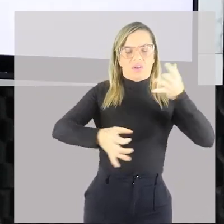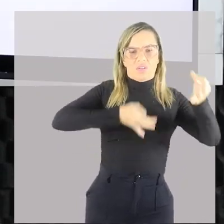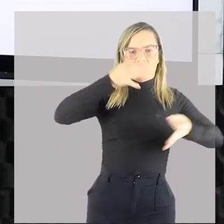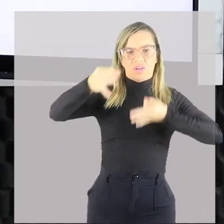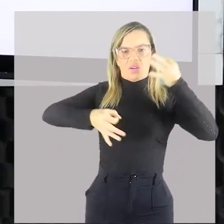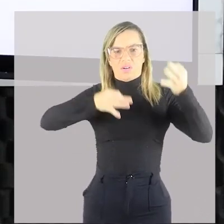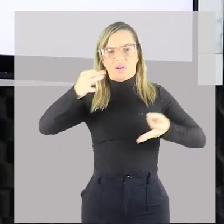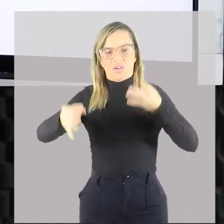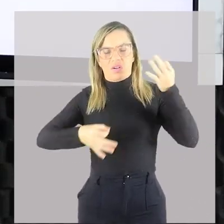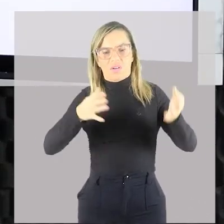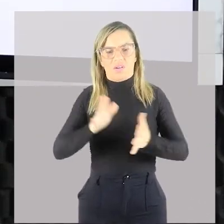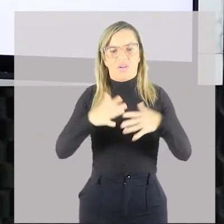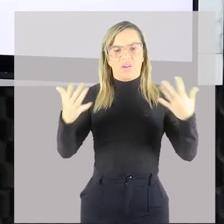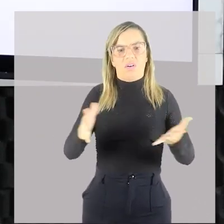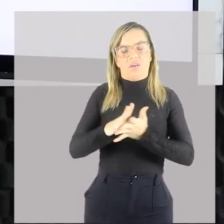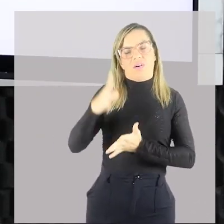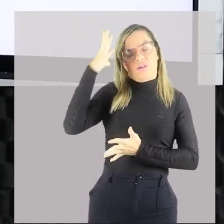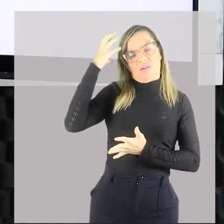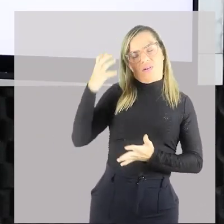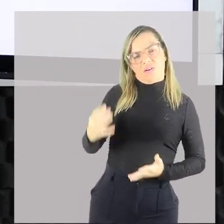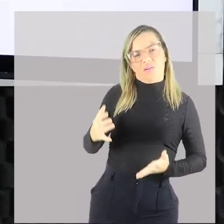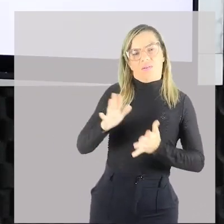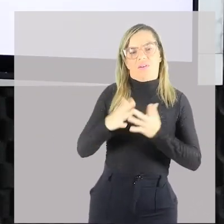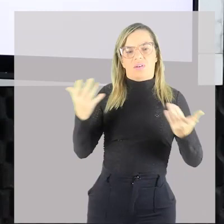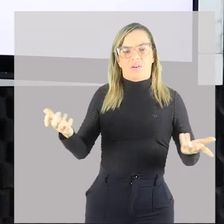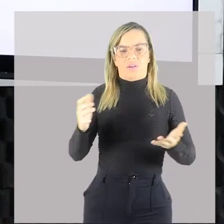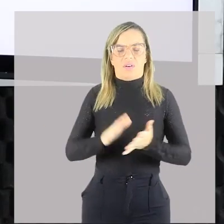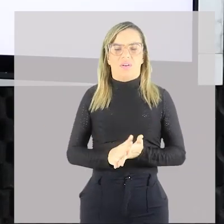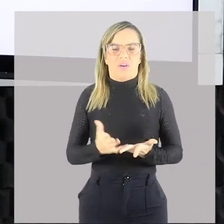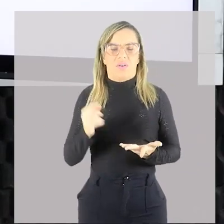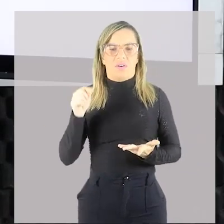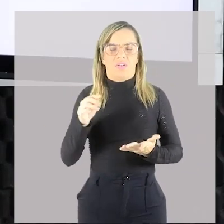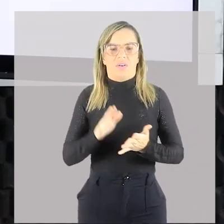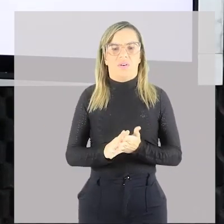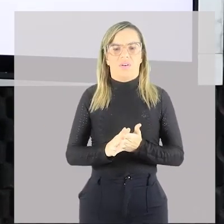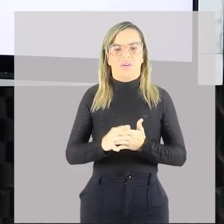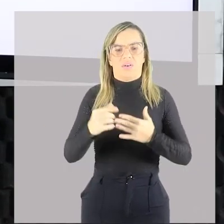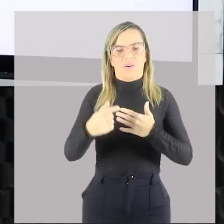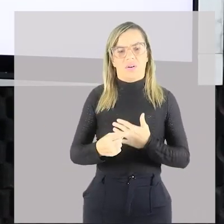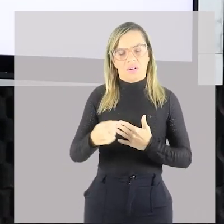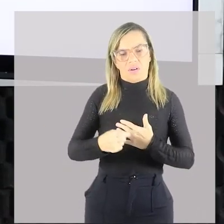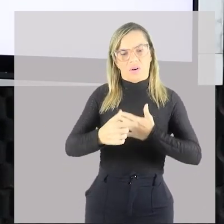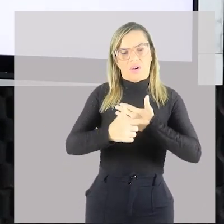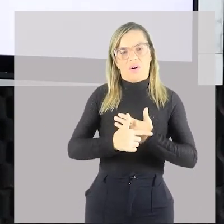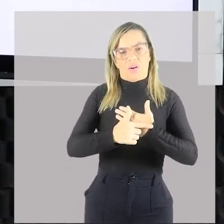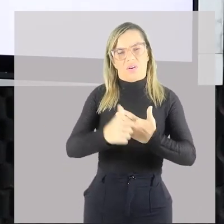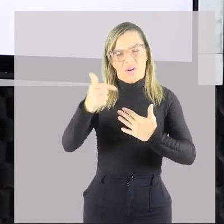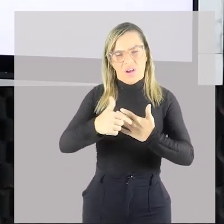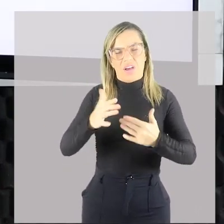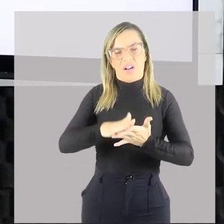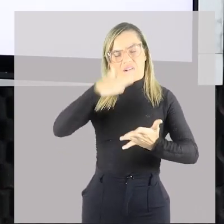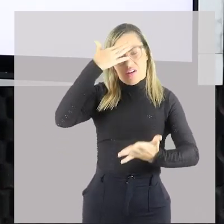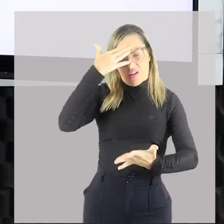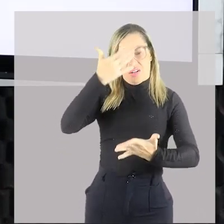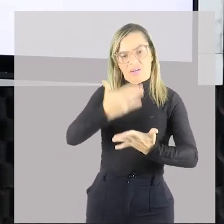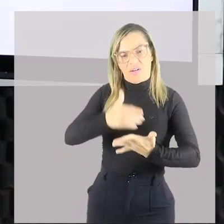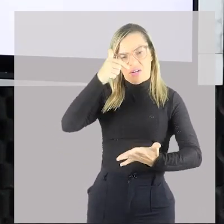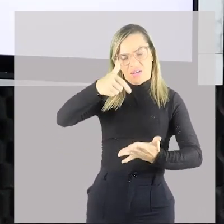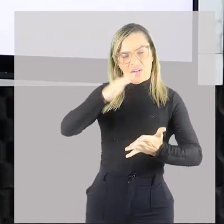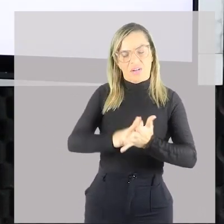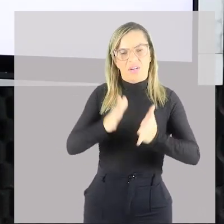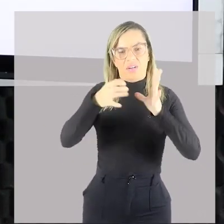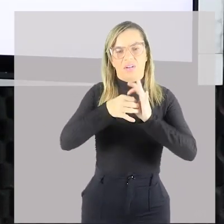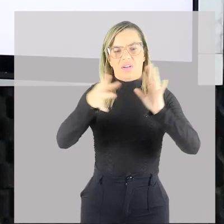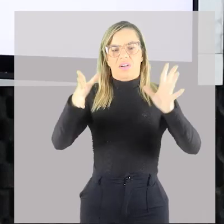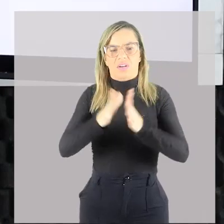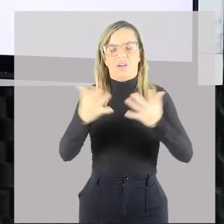são poucas, diga-se de passagem, mas realmente ele é um dos caras que defende muito esta liberdade e não dominação através